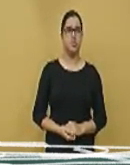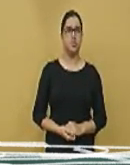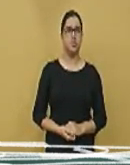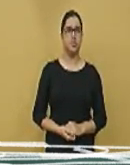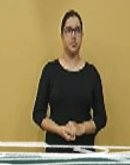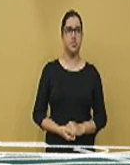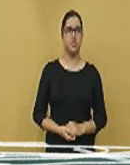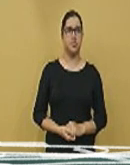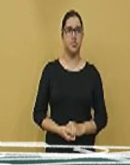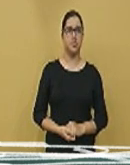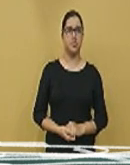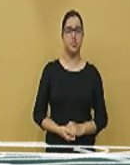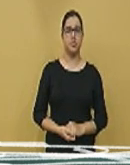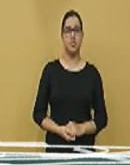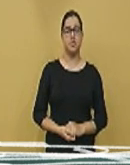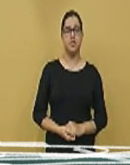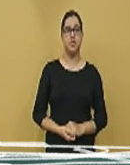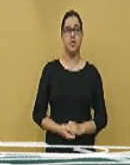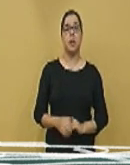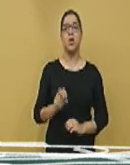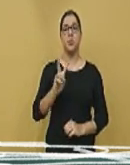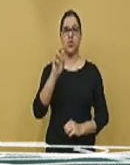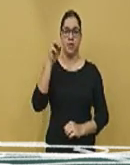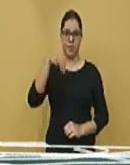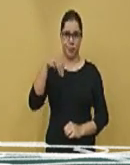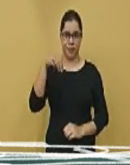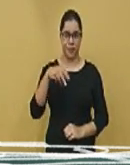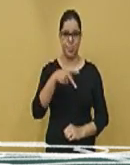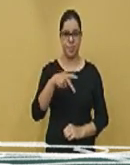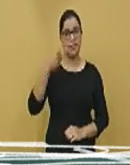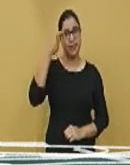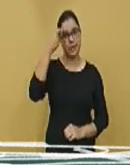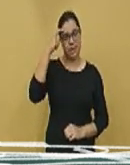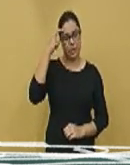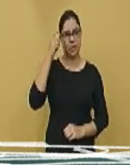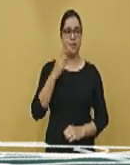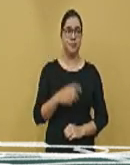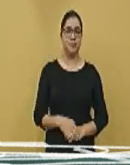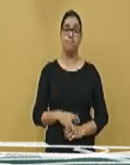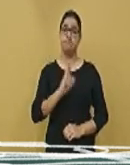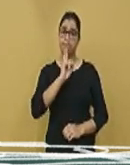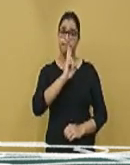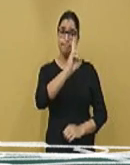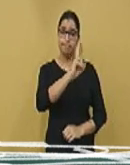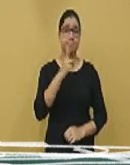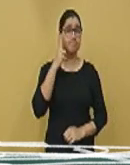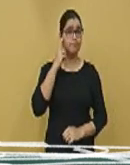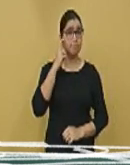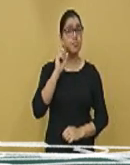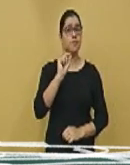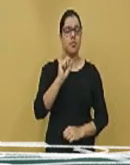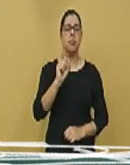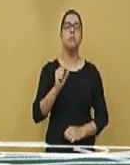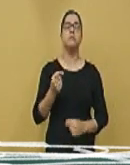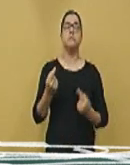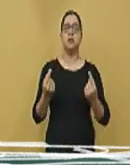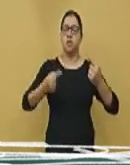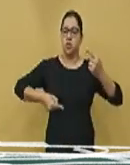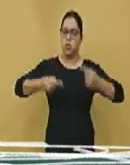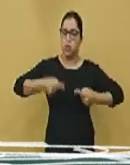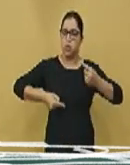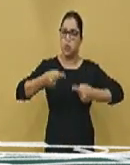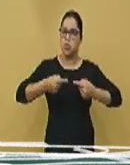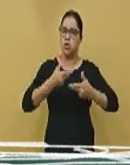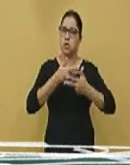Posso falar? Então tá. Bom, professora Etienne, eu acho também que nós tínhamos que discutir sobre a institucionalização da